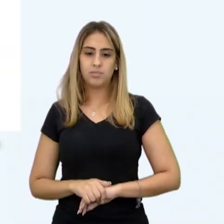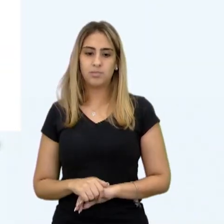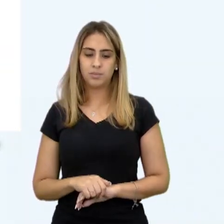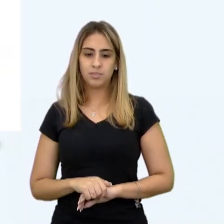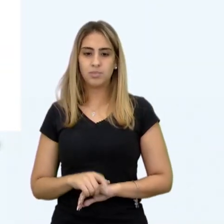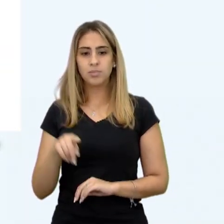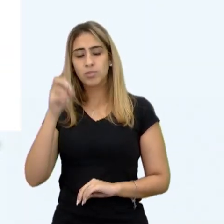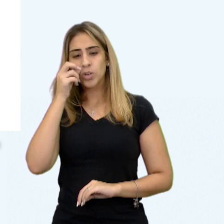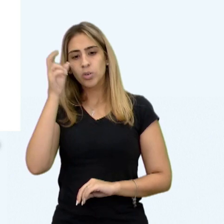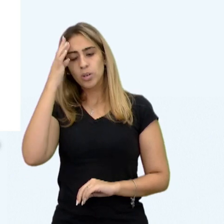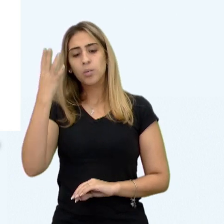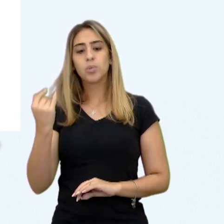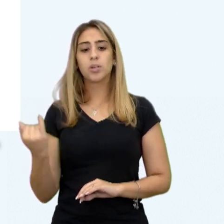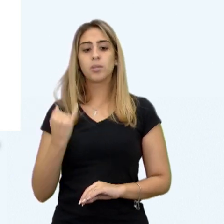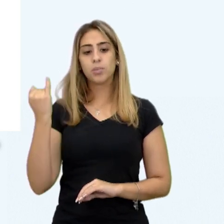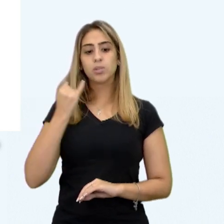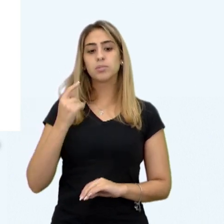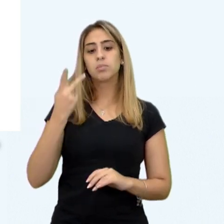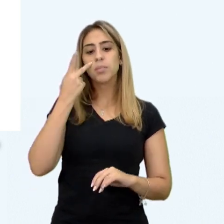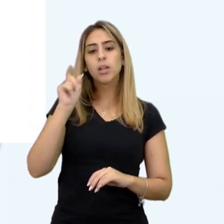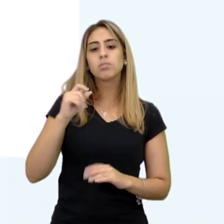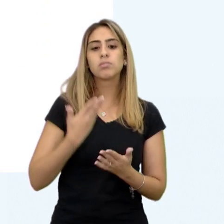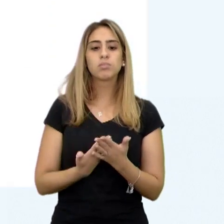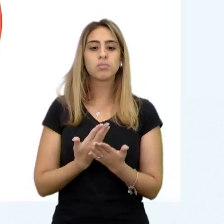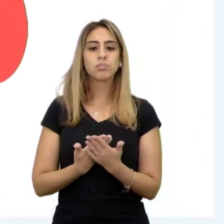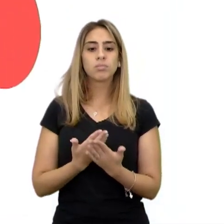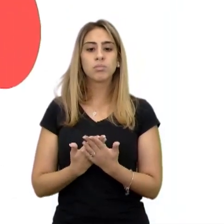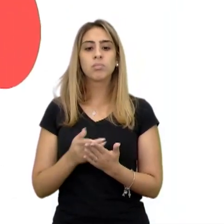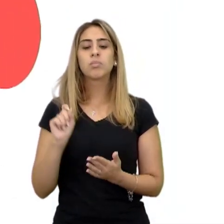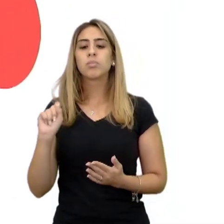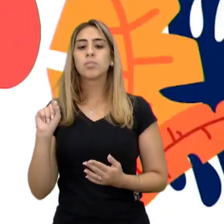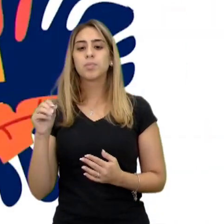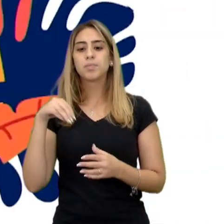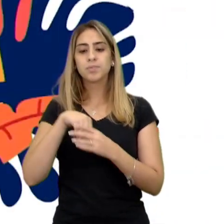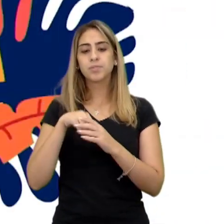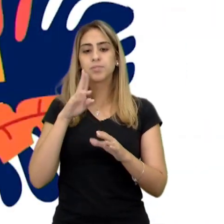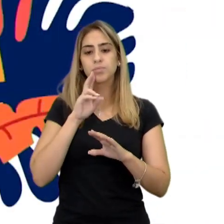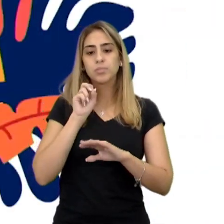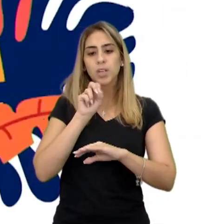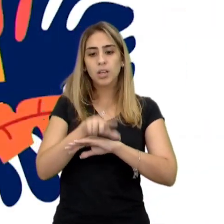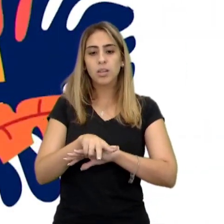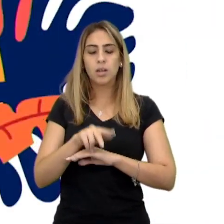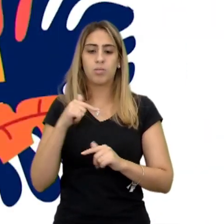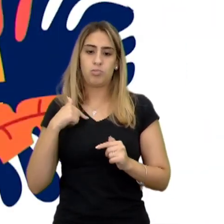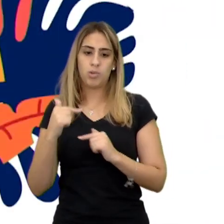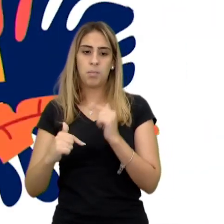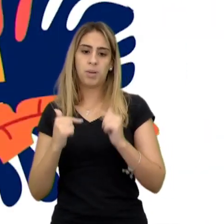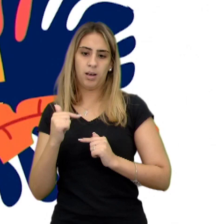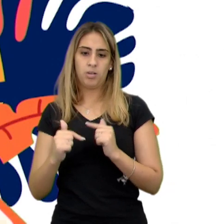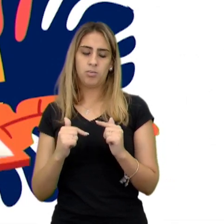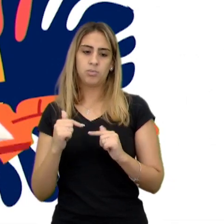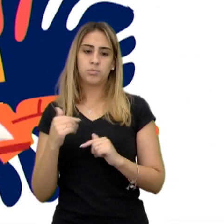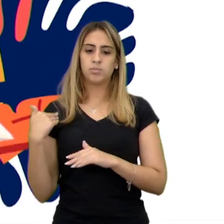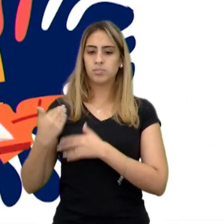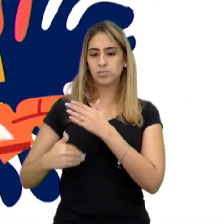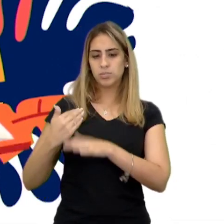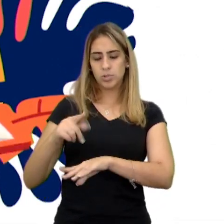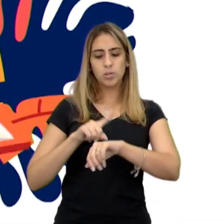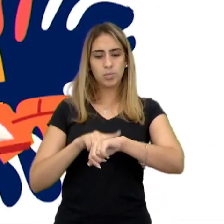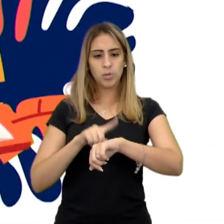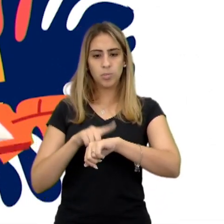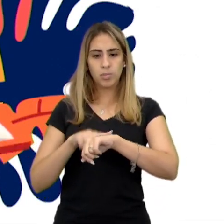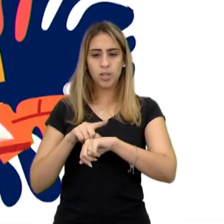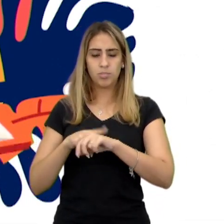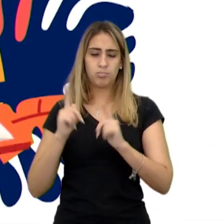Cultural é muito importante para os estudos e principalmente na hora de entrar no mercado de trabalho. Durante o seu momento de